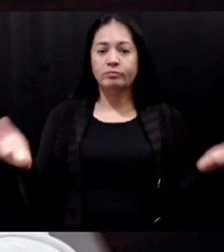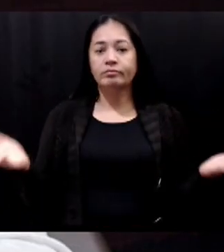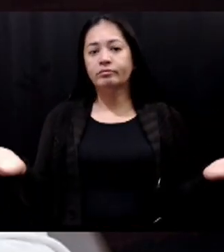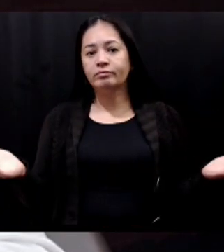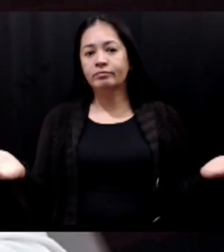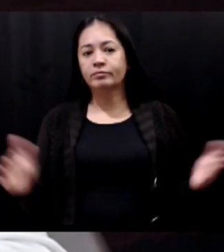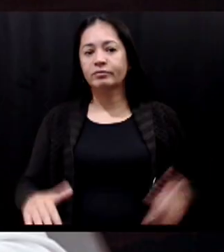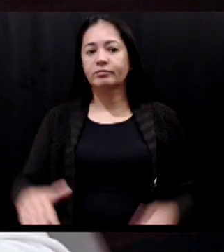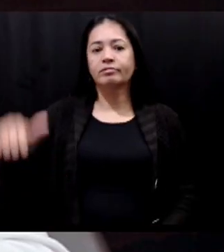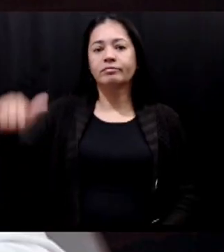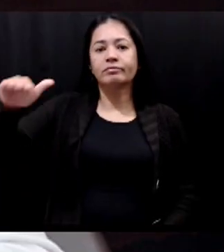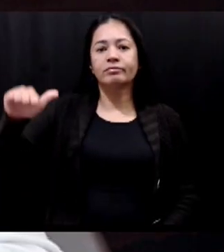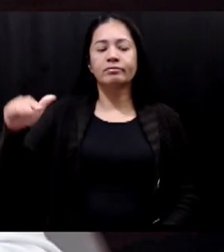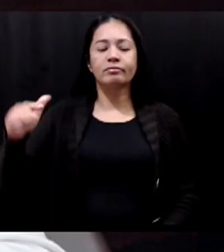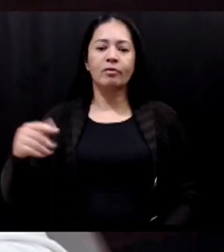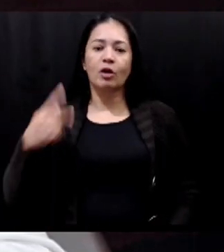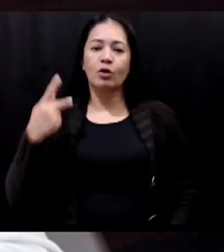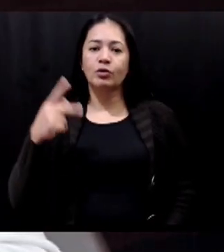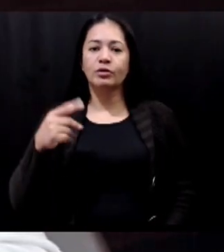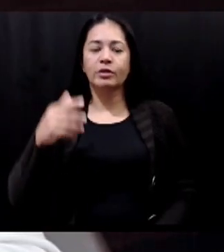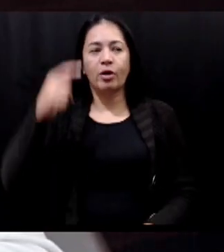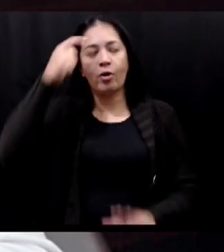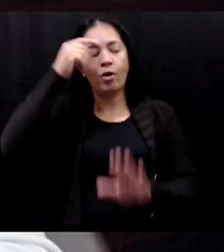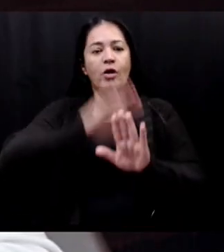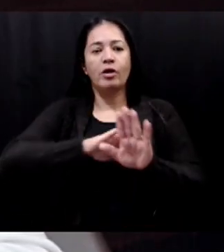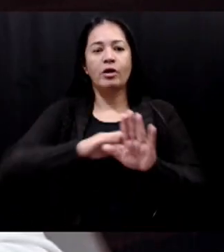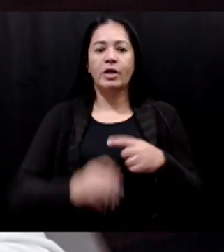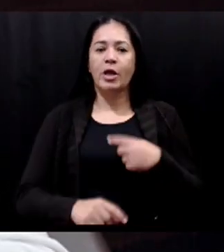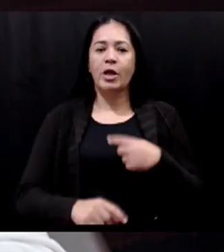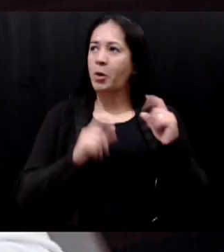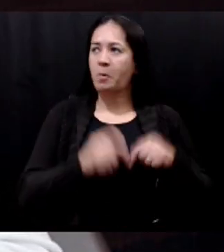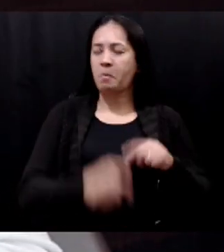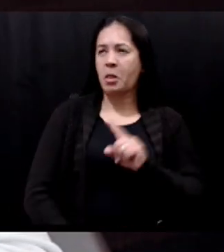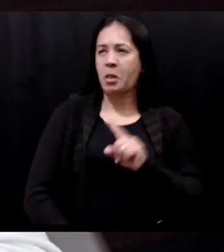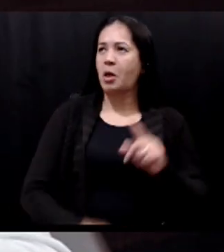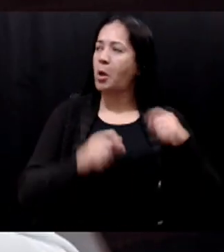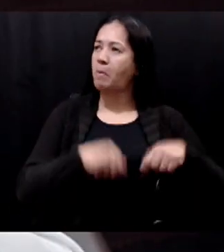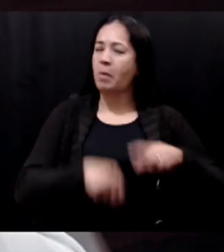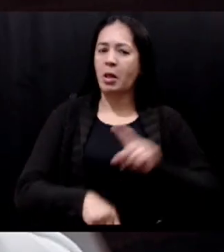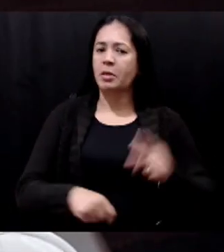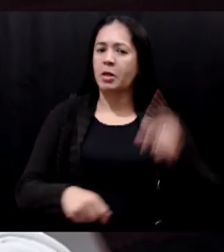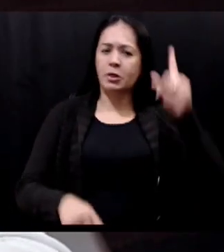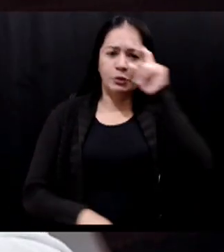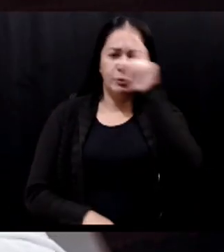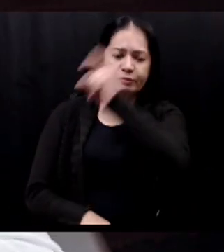teu inconsciente diz, olha, eu não sou capaz, é muito difícil,